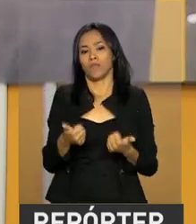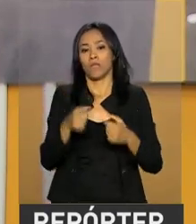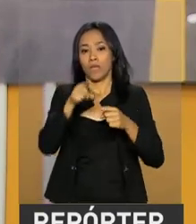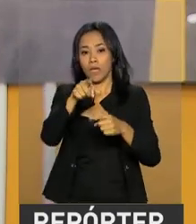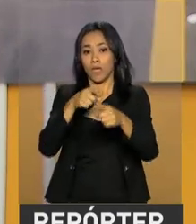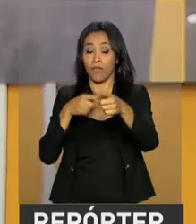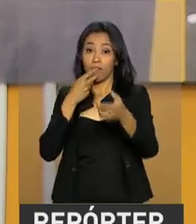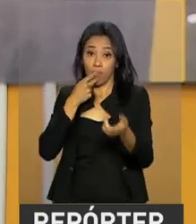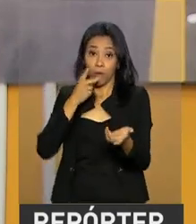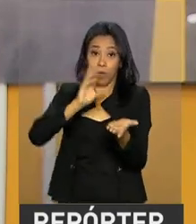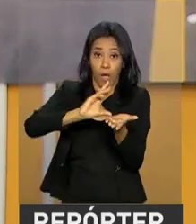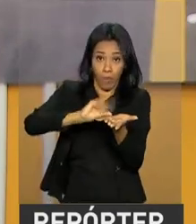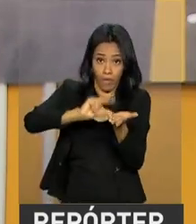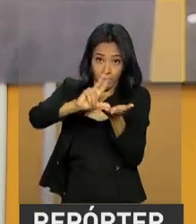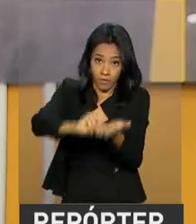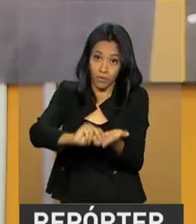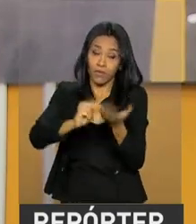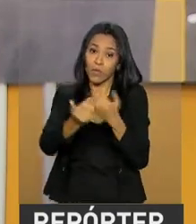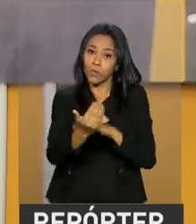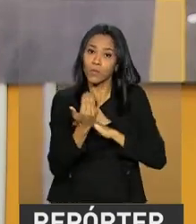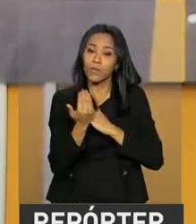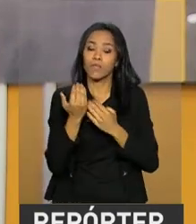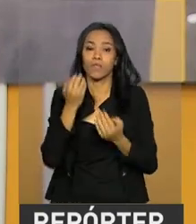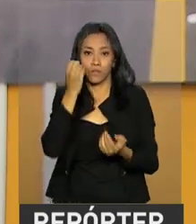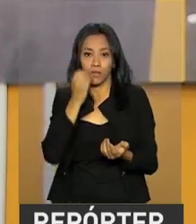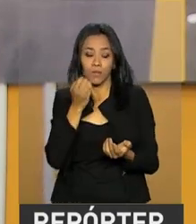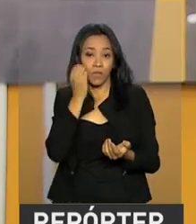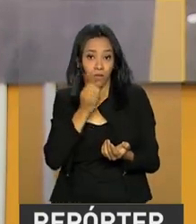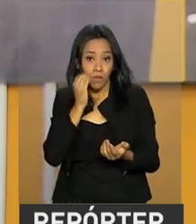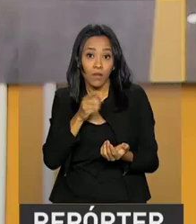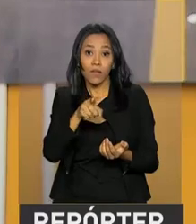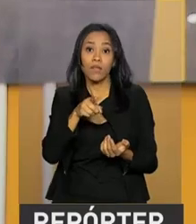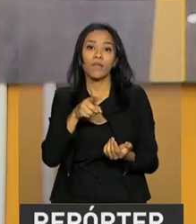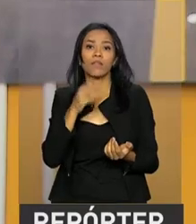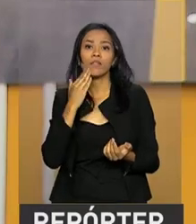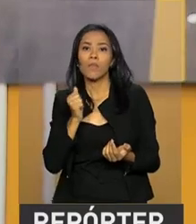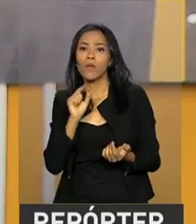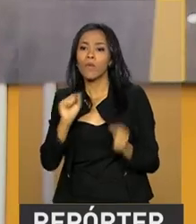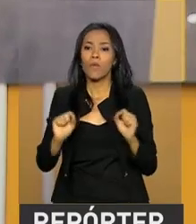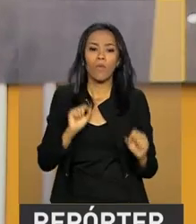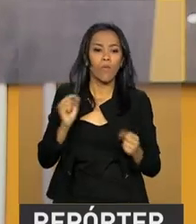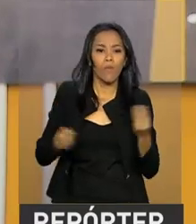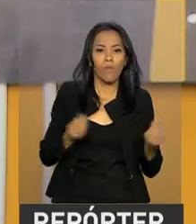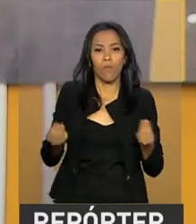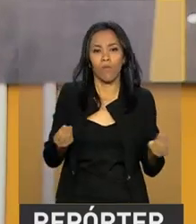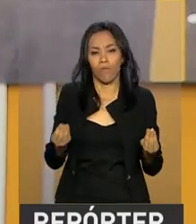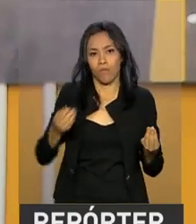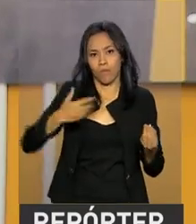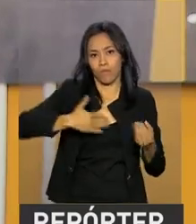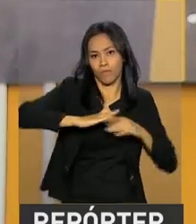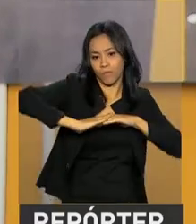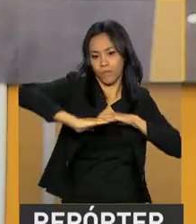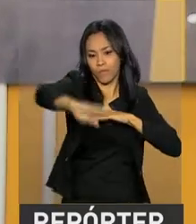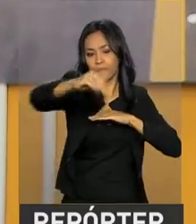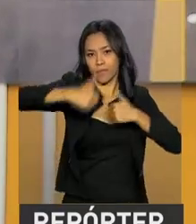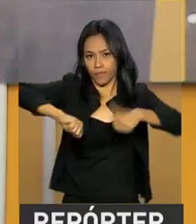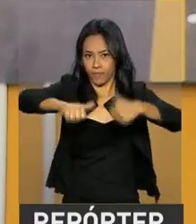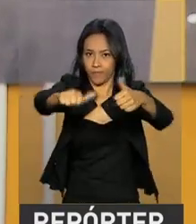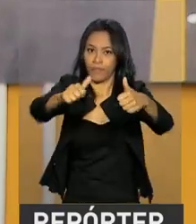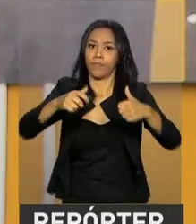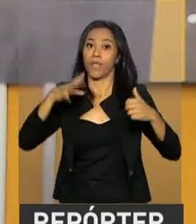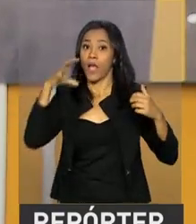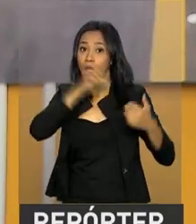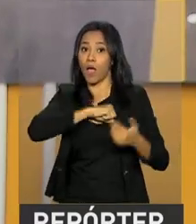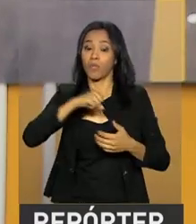campo fazer um levantamento mais padronizado é que vão modificar todos os defeitos encontrados e esses dados vão ser